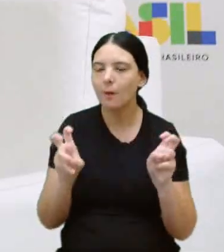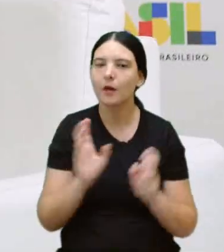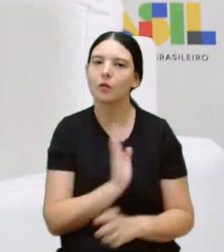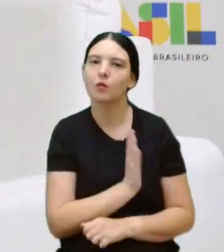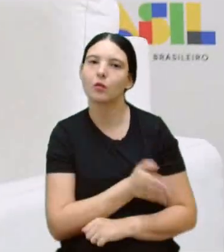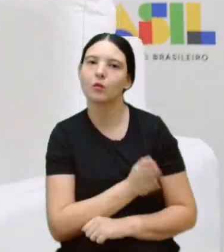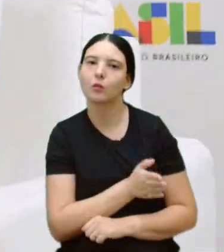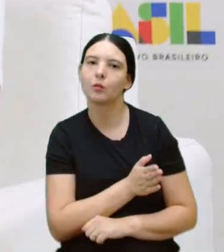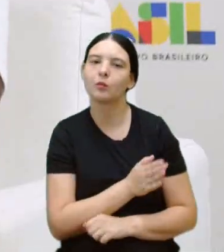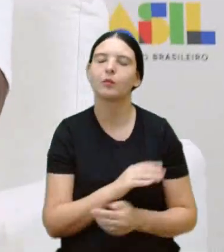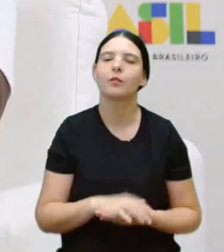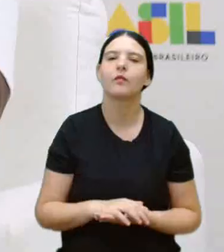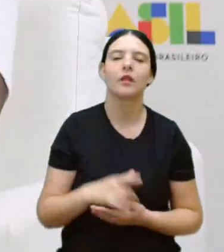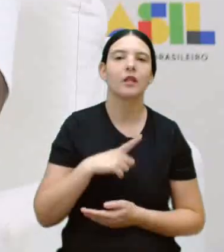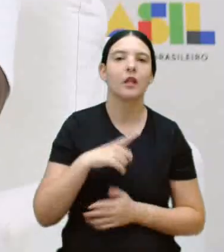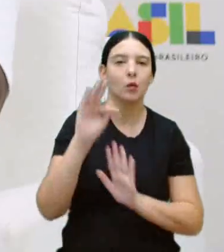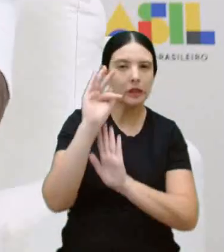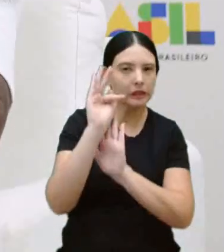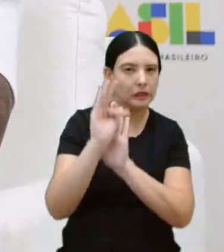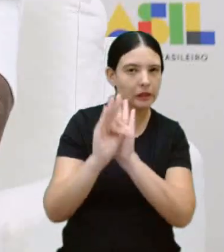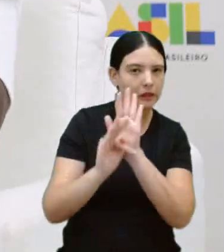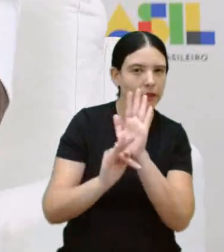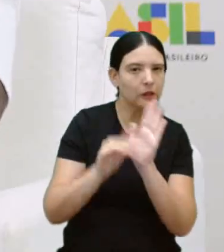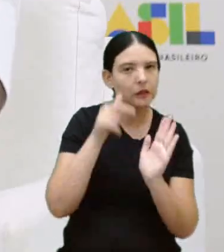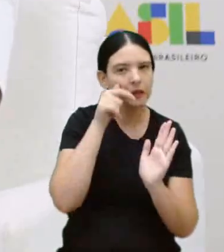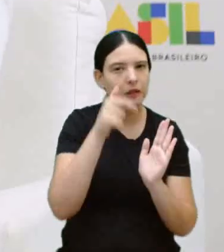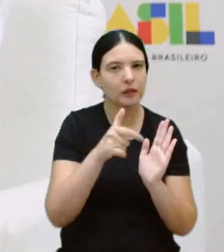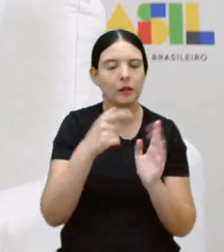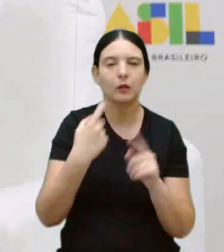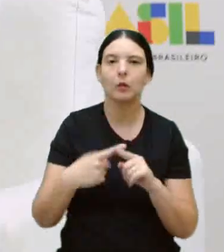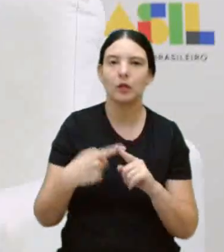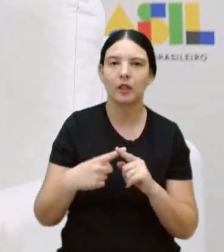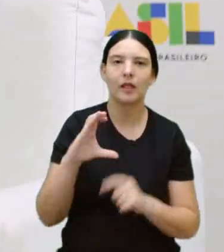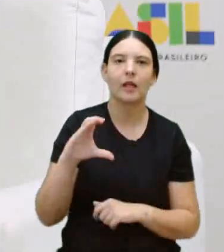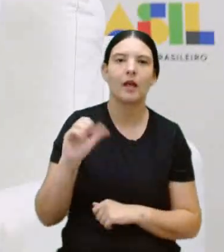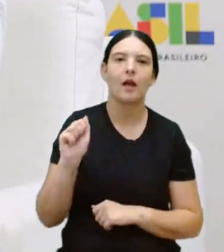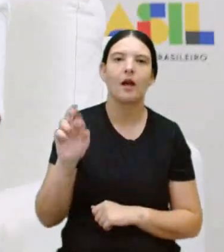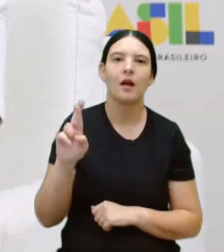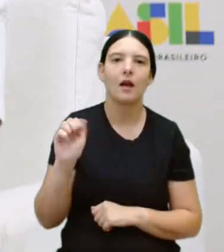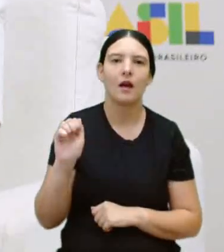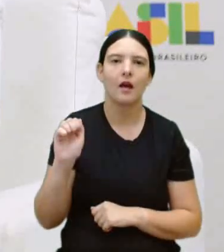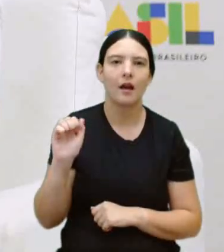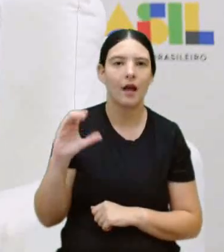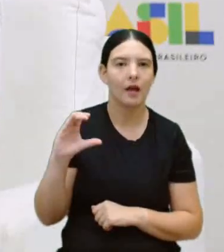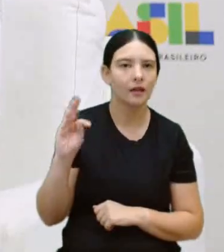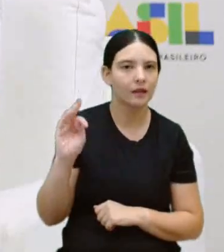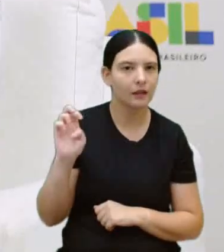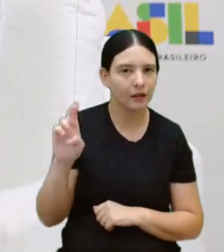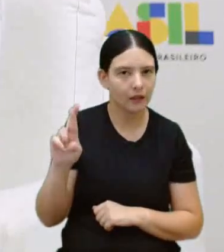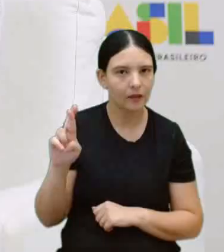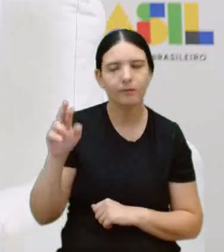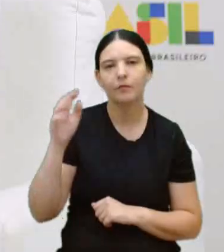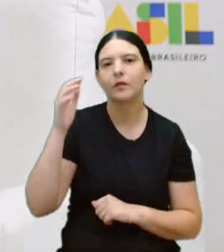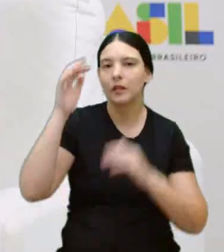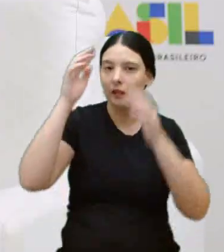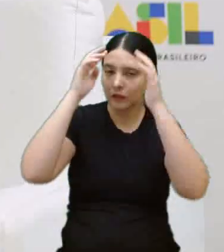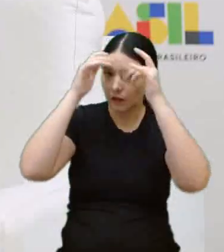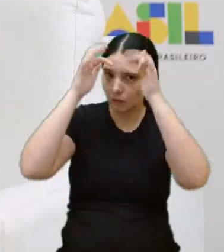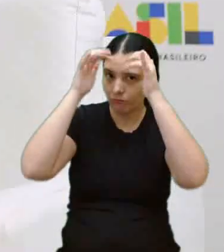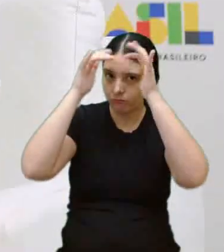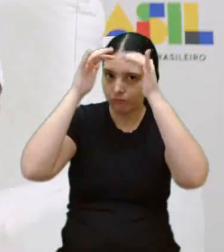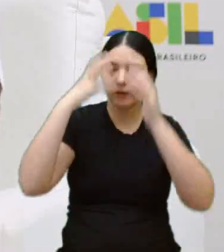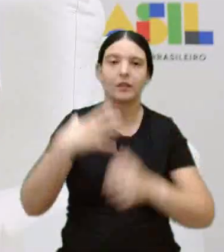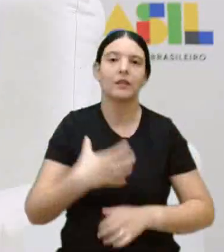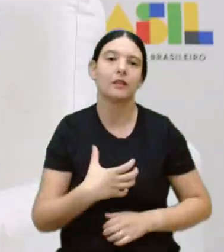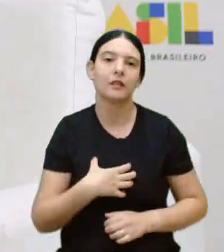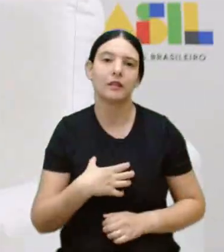dele, porque ele vai falar que o nosso caráter, o nosso raciocínio, razão, os nossos sentimentos